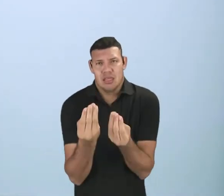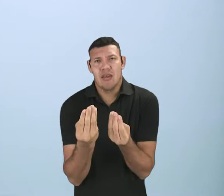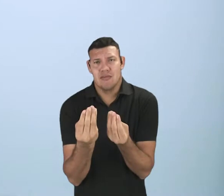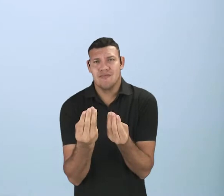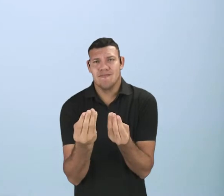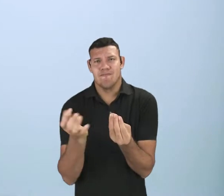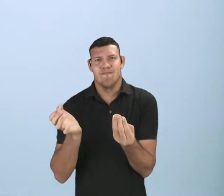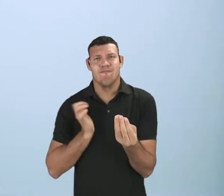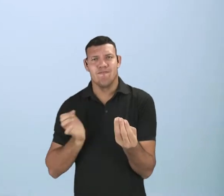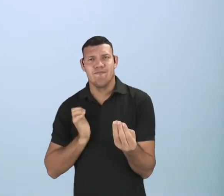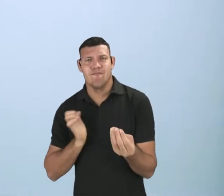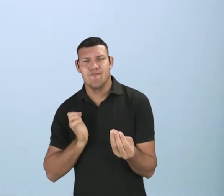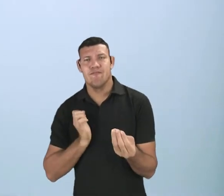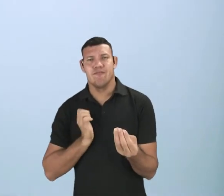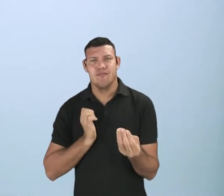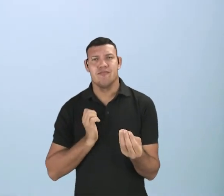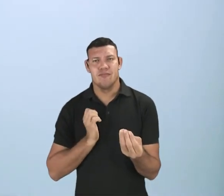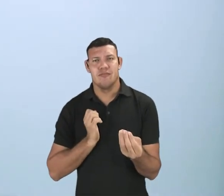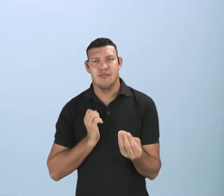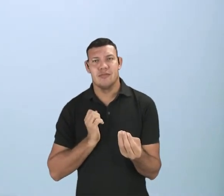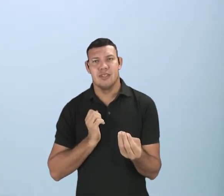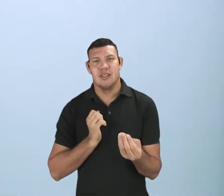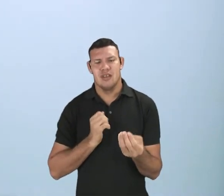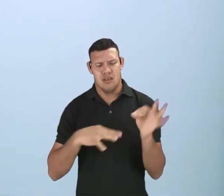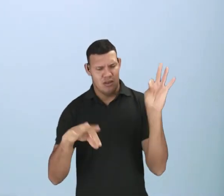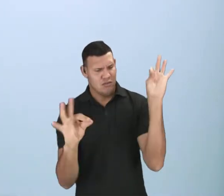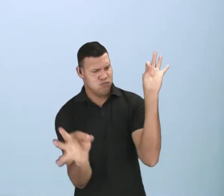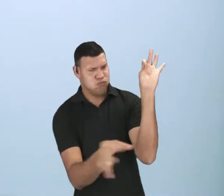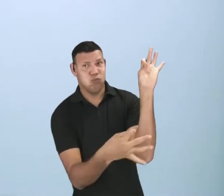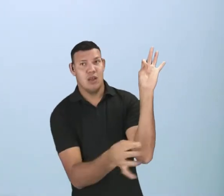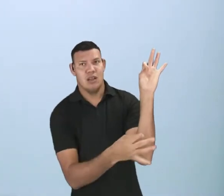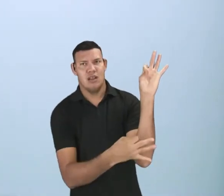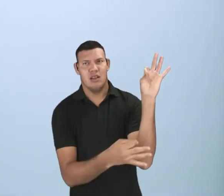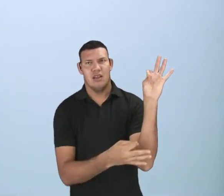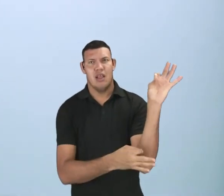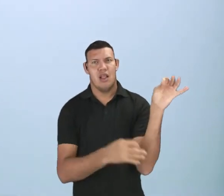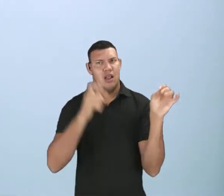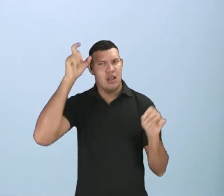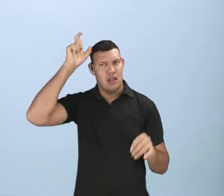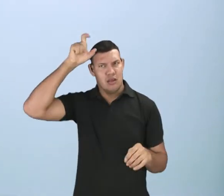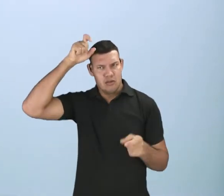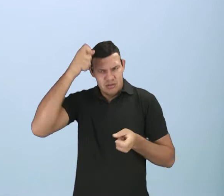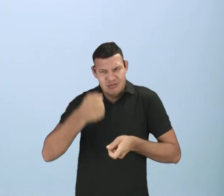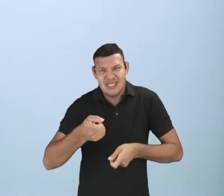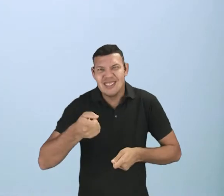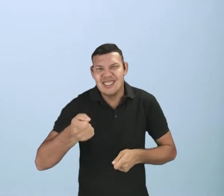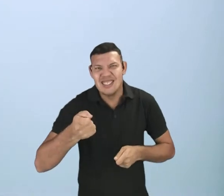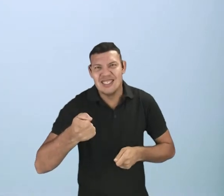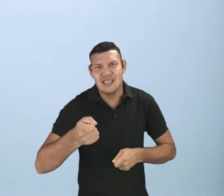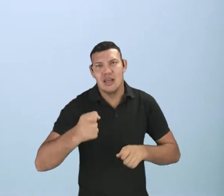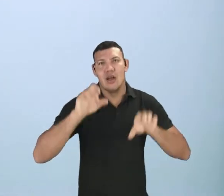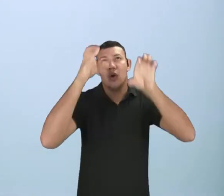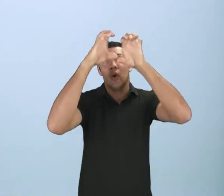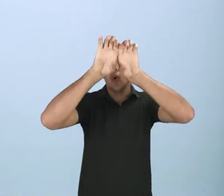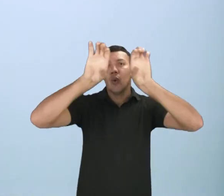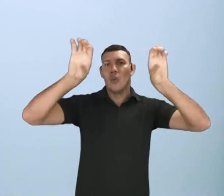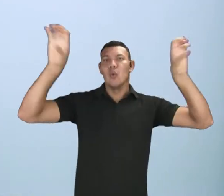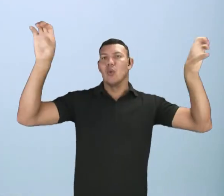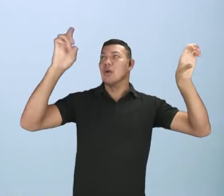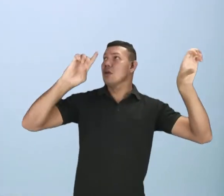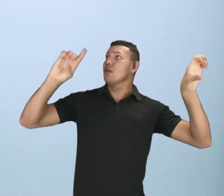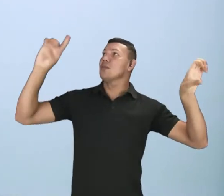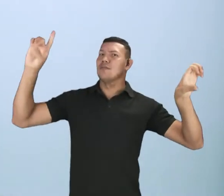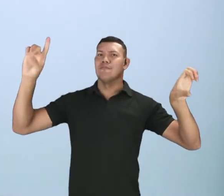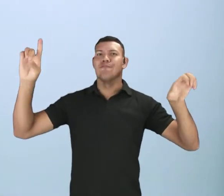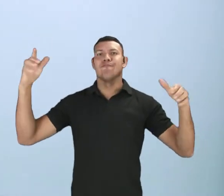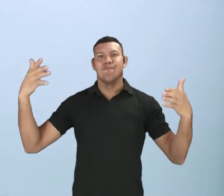dos castigos, né, entre a limitação do céu e do inferno. Então, a igreja faz a conduta da vida das pessoas